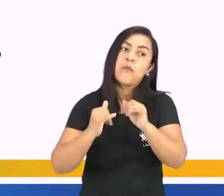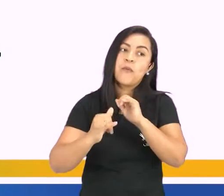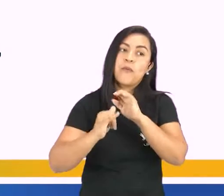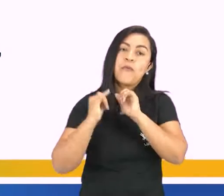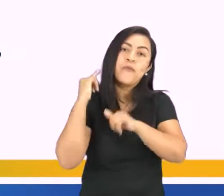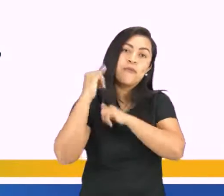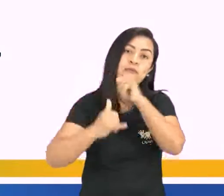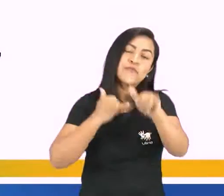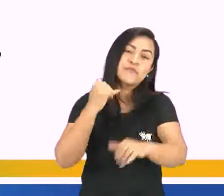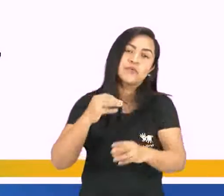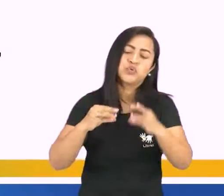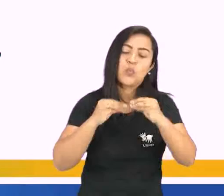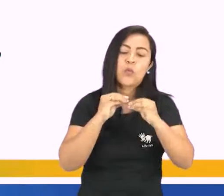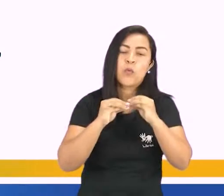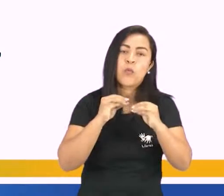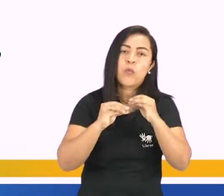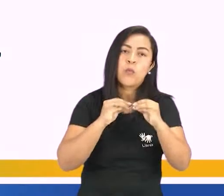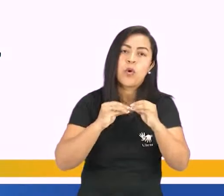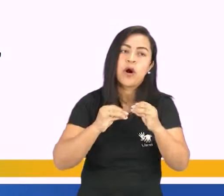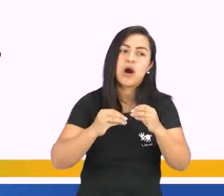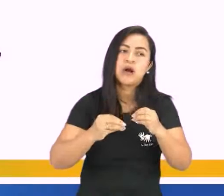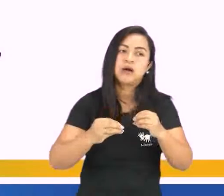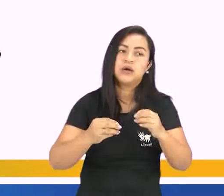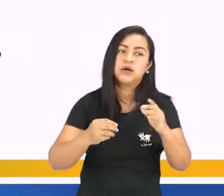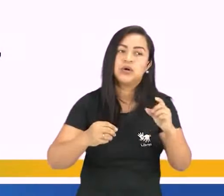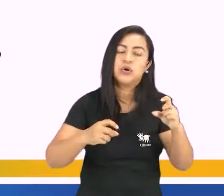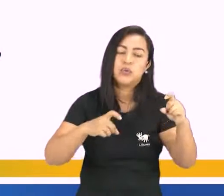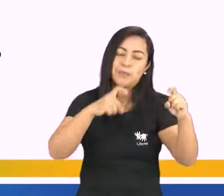mito, novela, poesía,